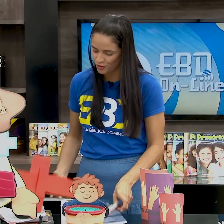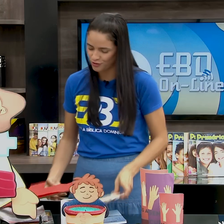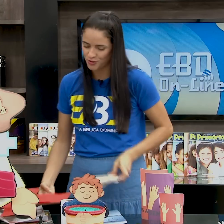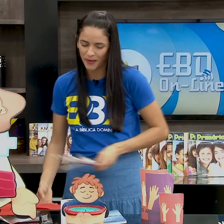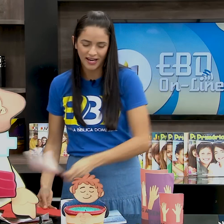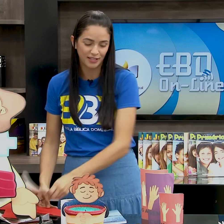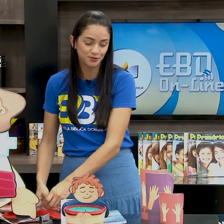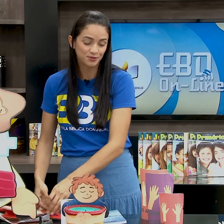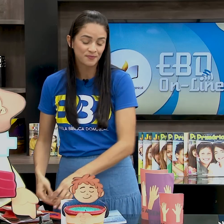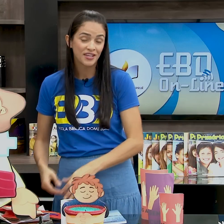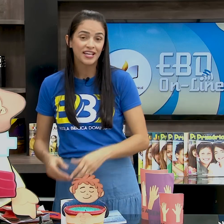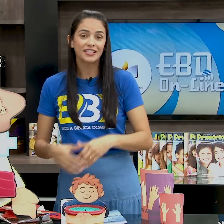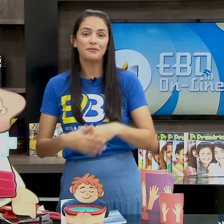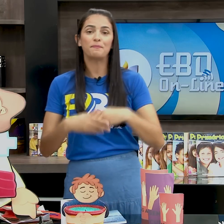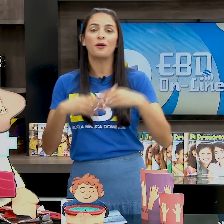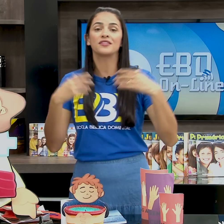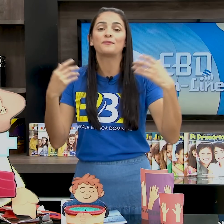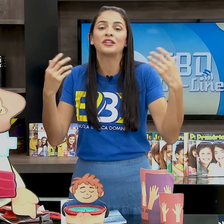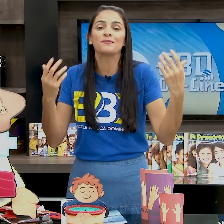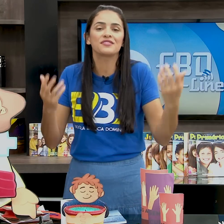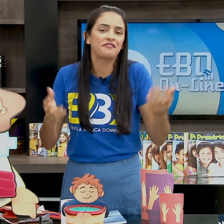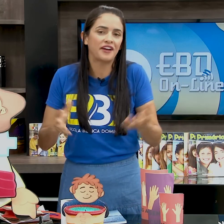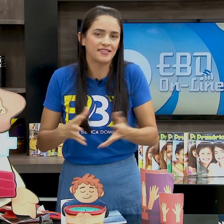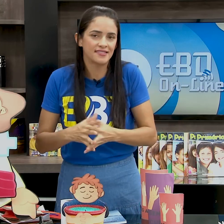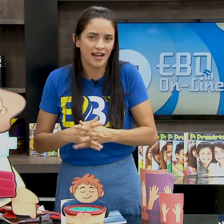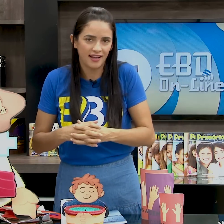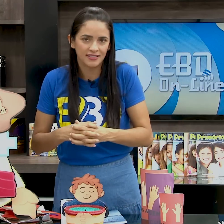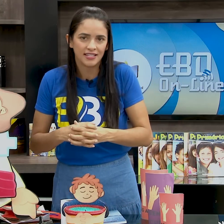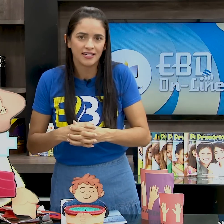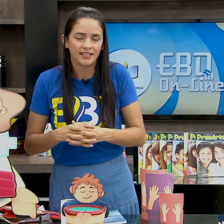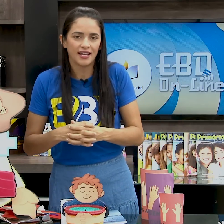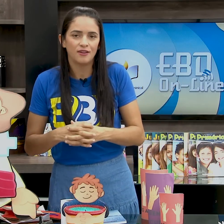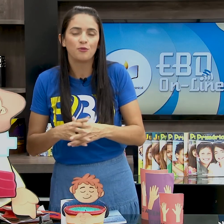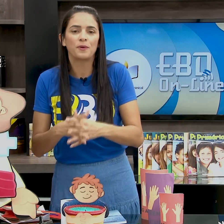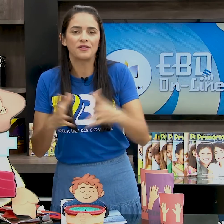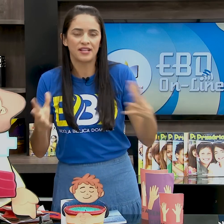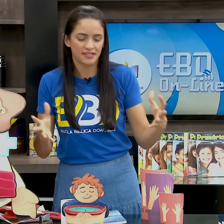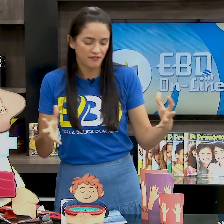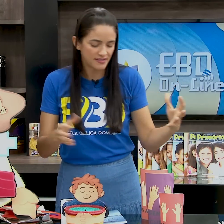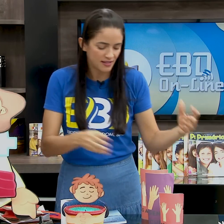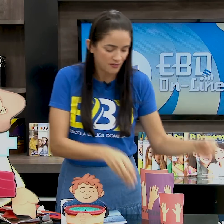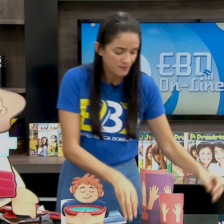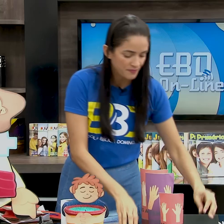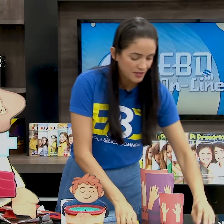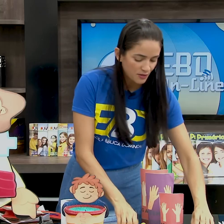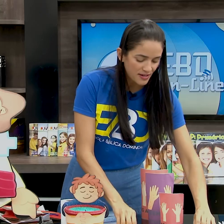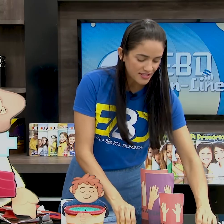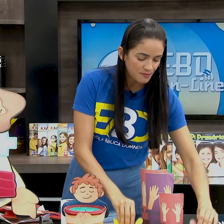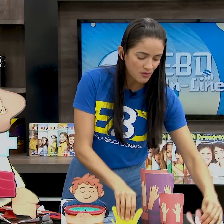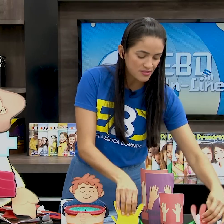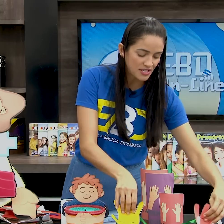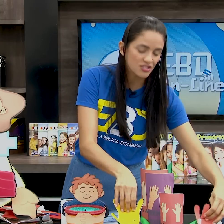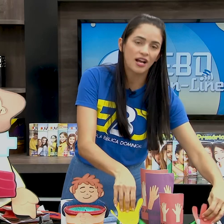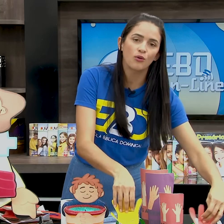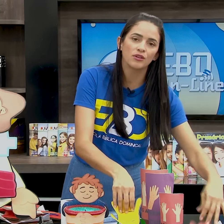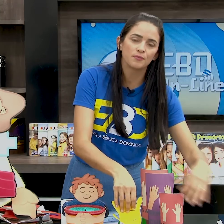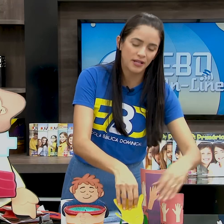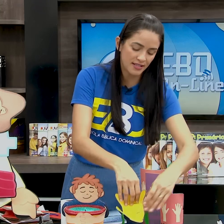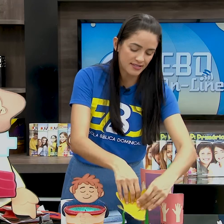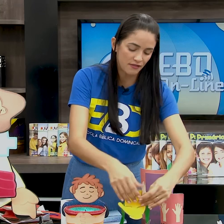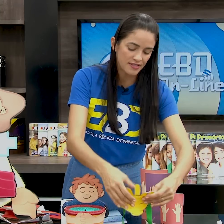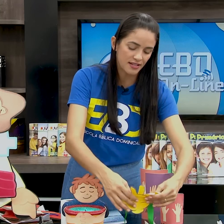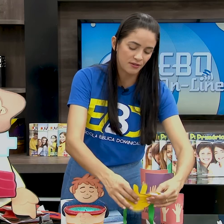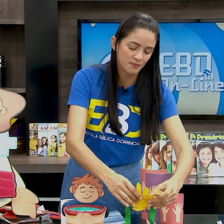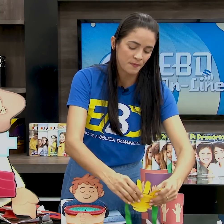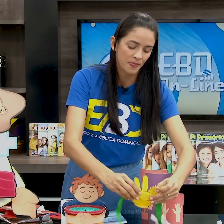de todos os nossos pecados também pode podemos enfatizar né o plano da salvação com essas mãozinhas na cor